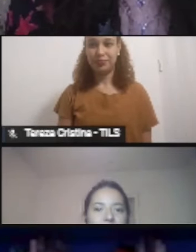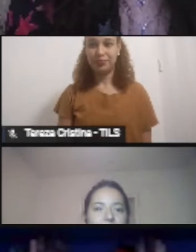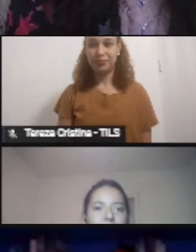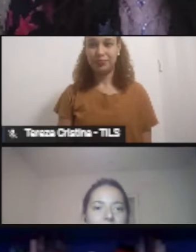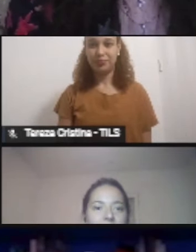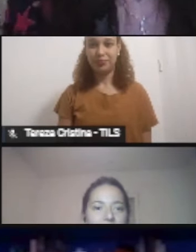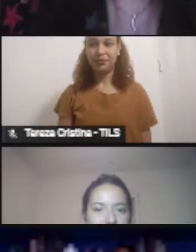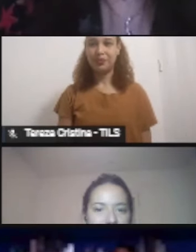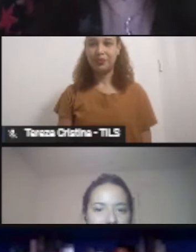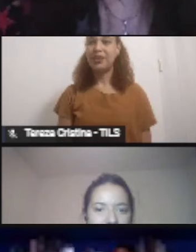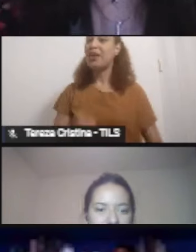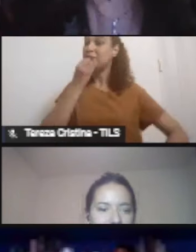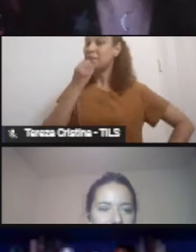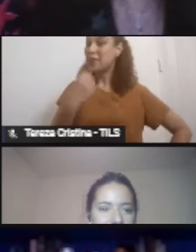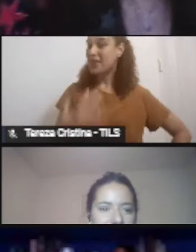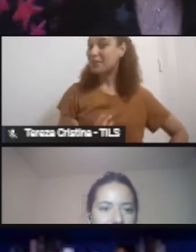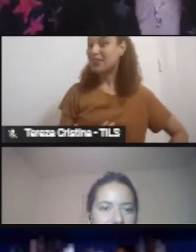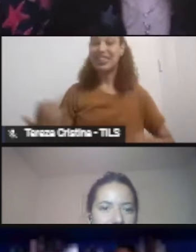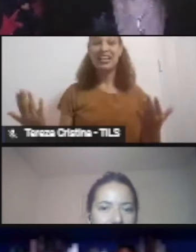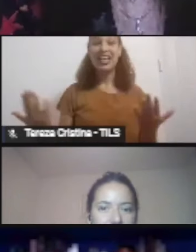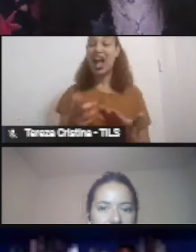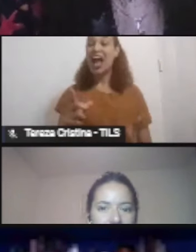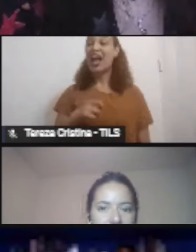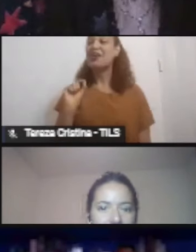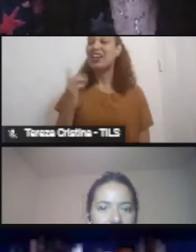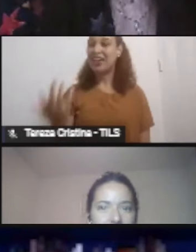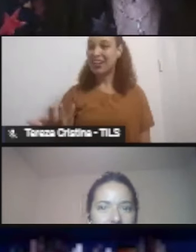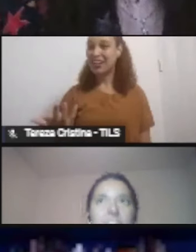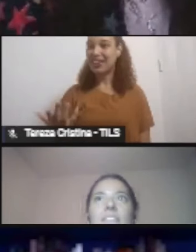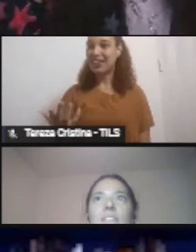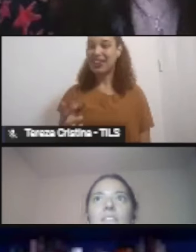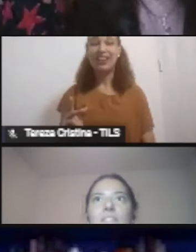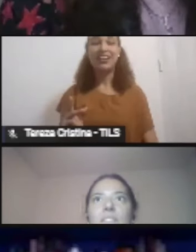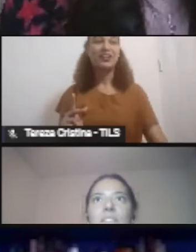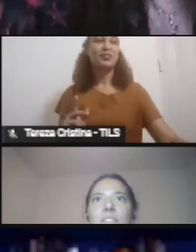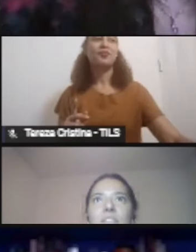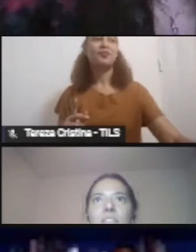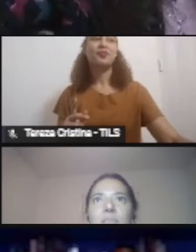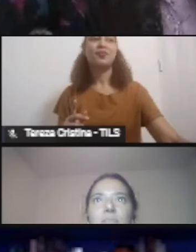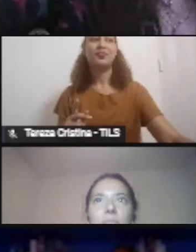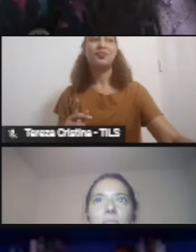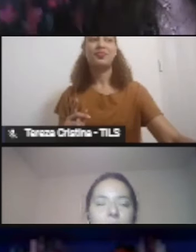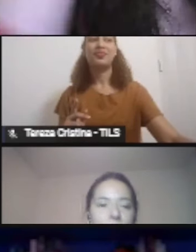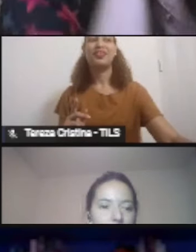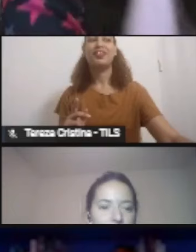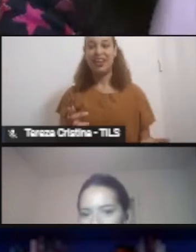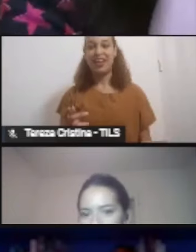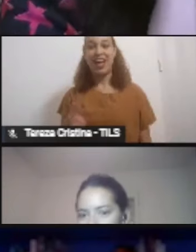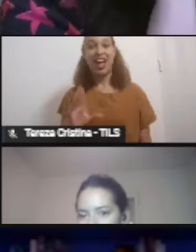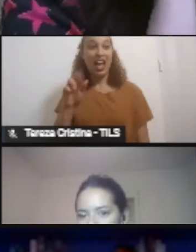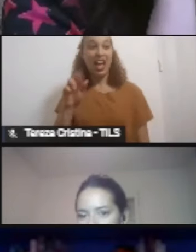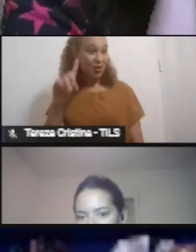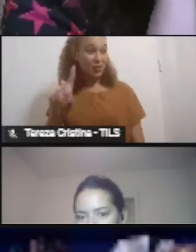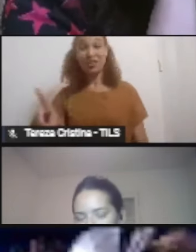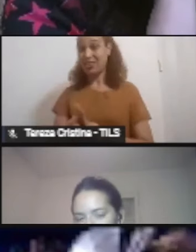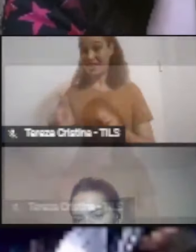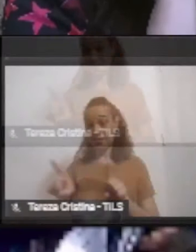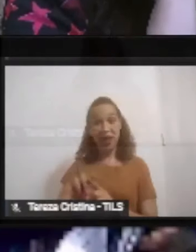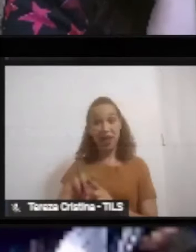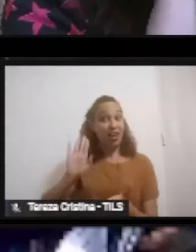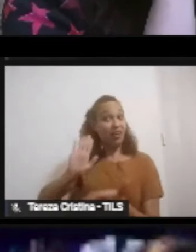Muito bem, acho que agora temos Carol e as intérpretes de novo com a gente. Posso voltar a falar? Muito